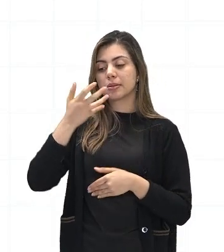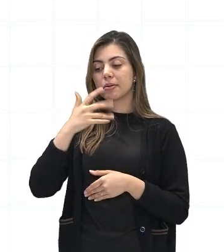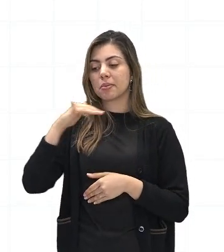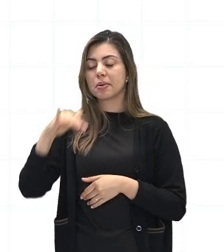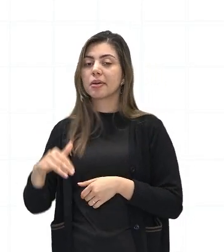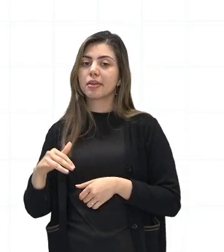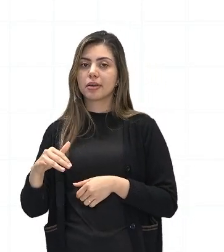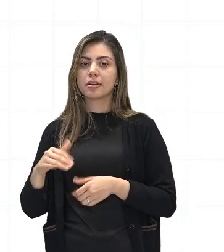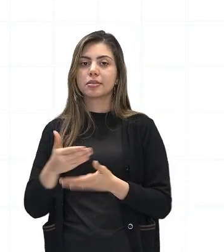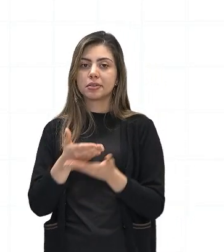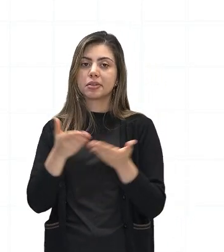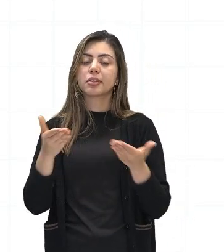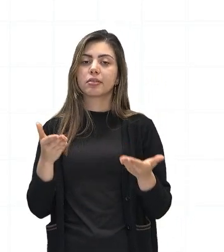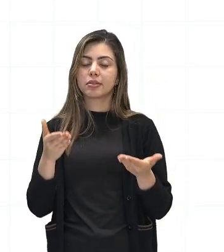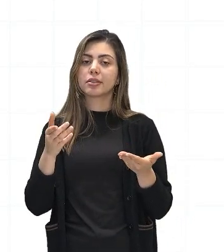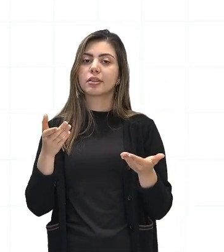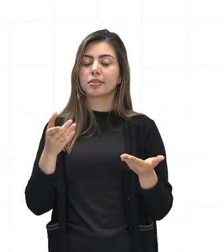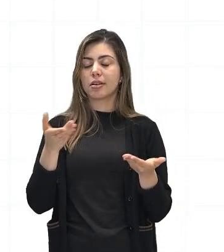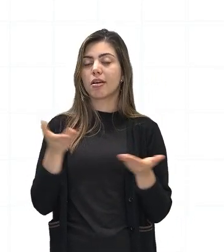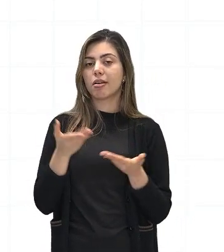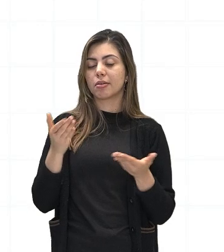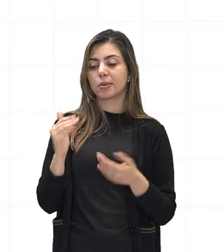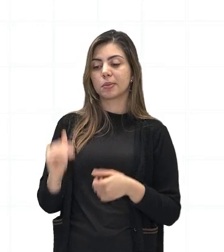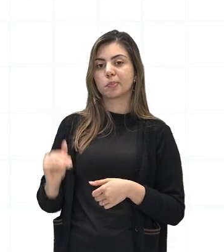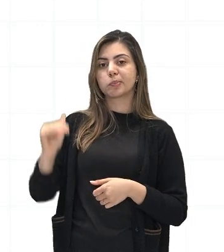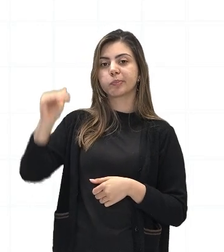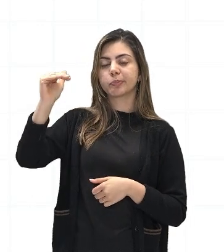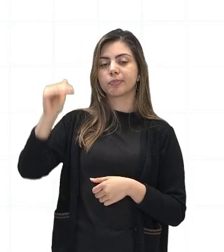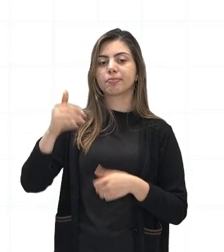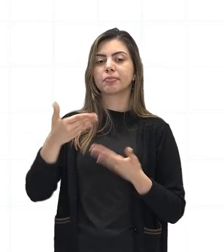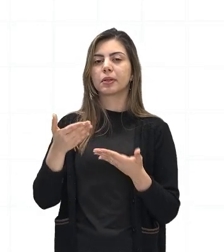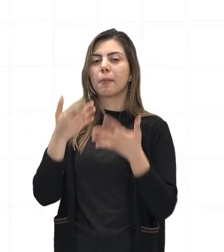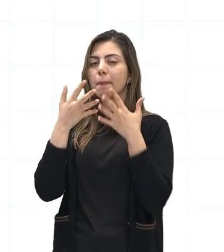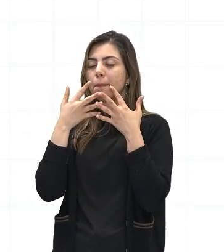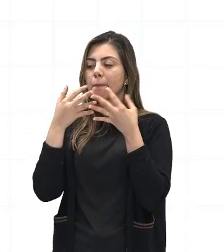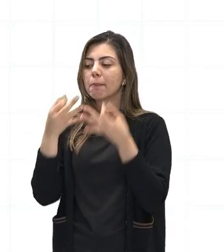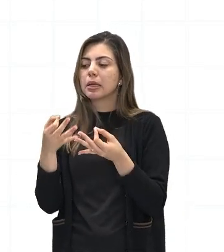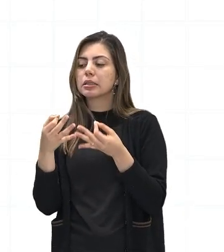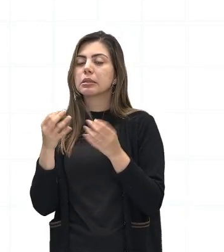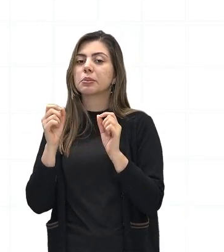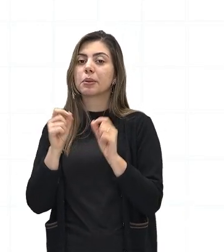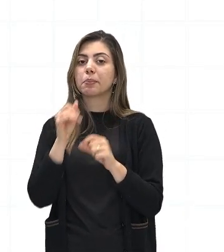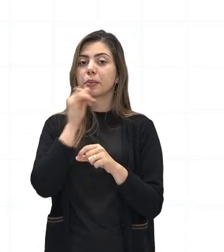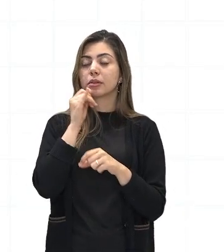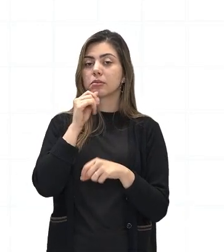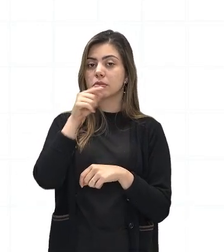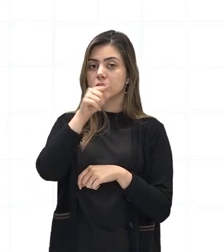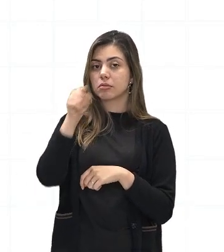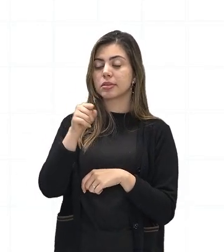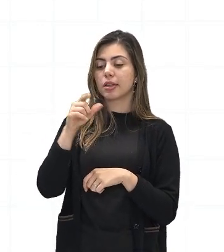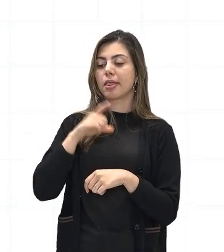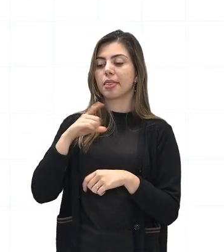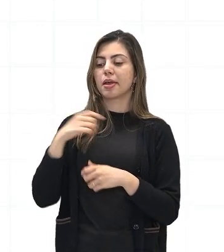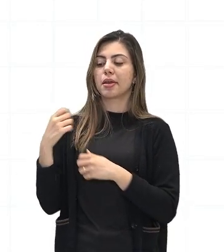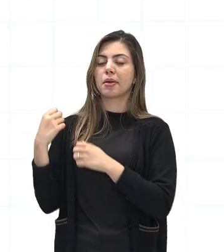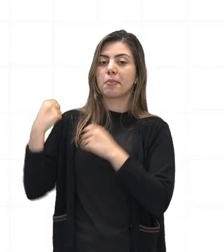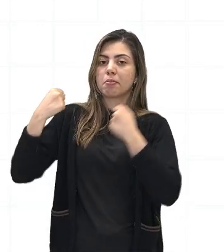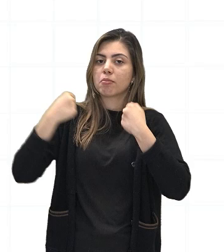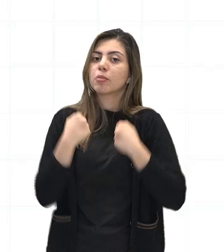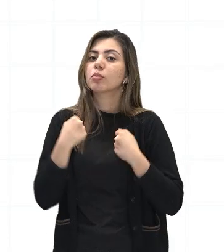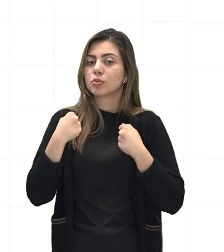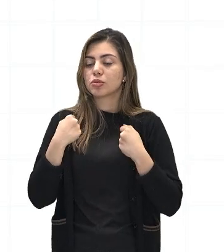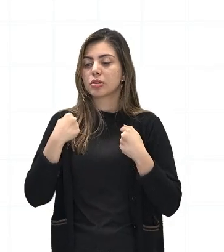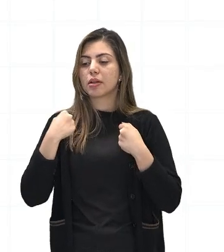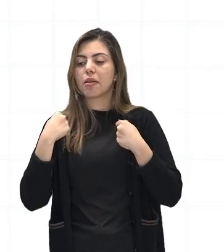que é a fase que vocês se encontram nesse momento. Então, observem muito bem quando vocês forem carregar uma mochila, por exemplo,